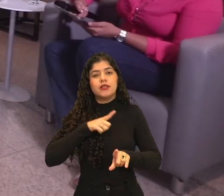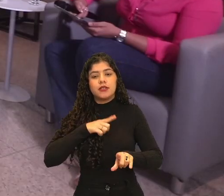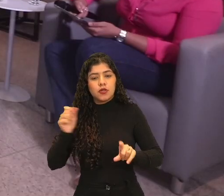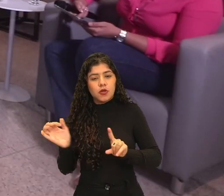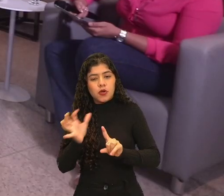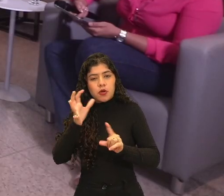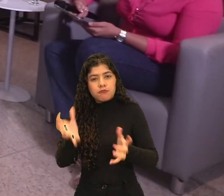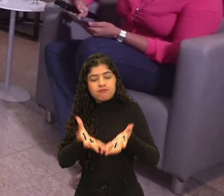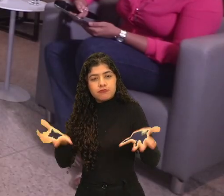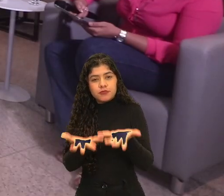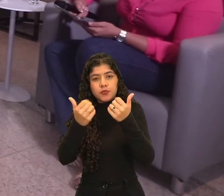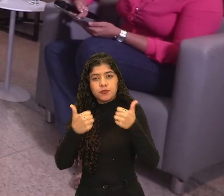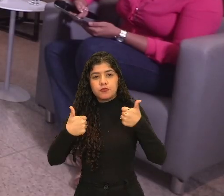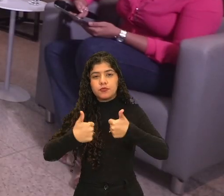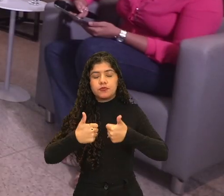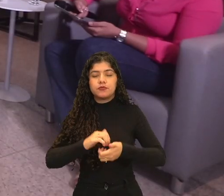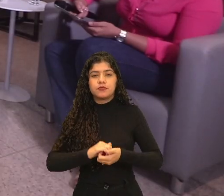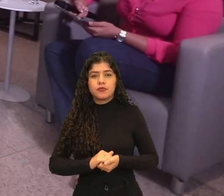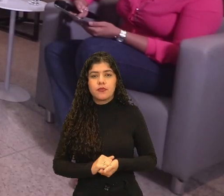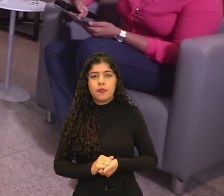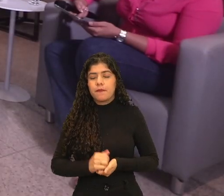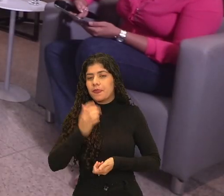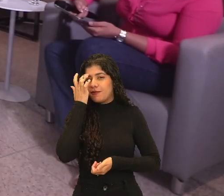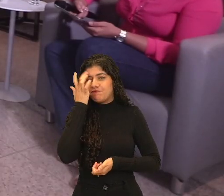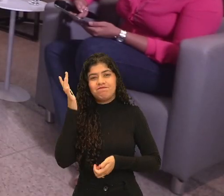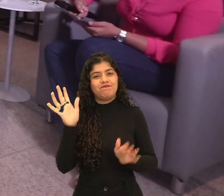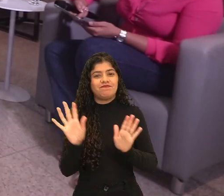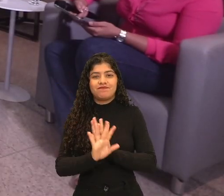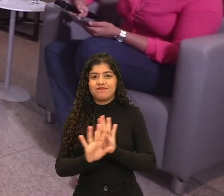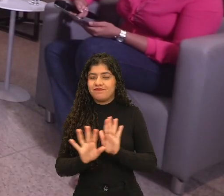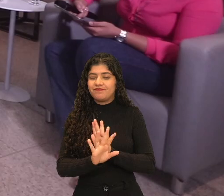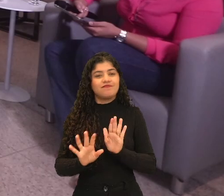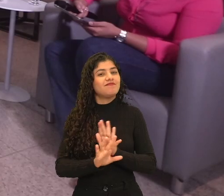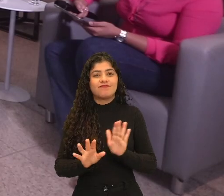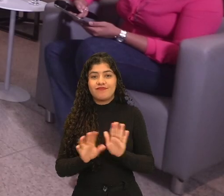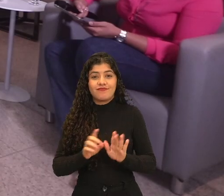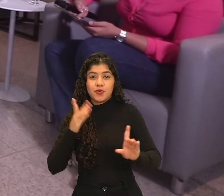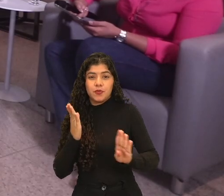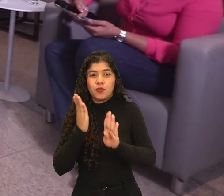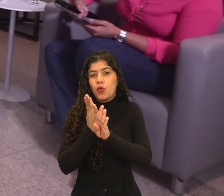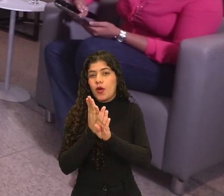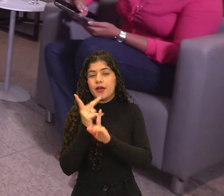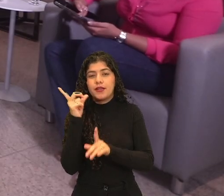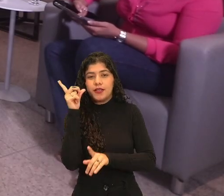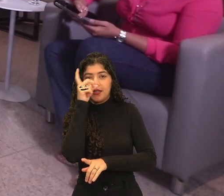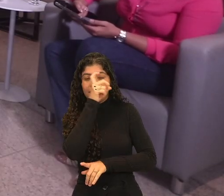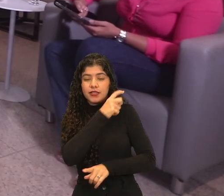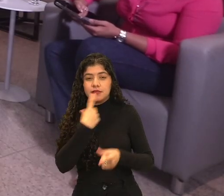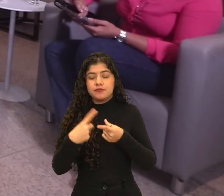ali também naquele ambiente escolar. Então, não foi fácil, né? O diagnóstico não é fácil para ninguém,